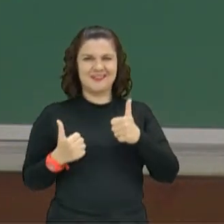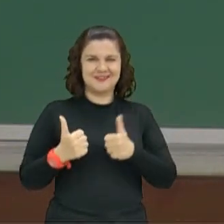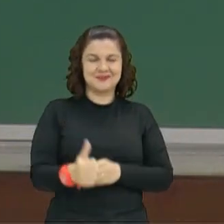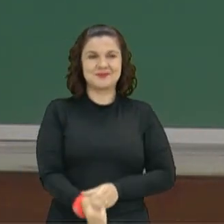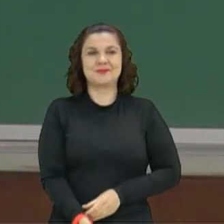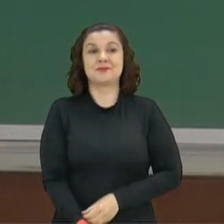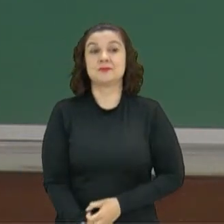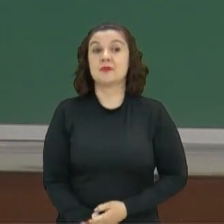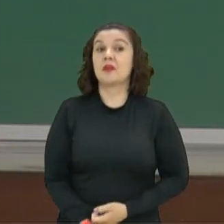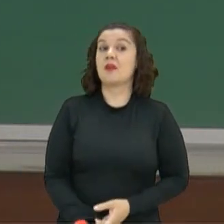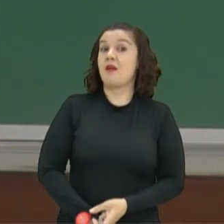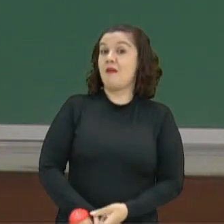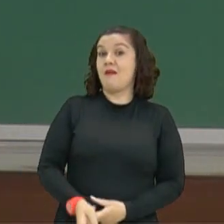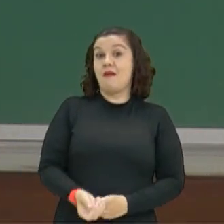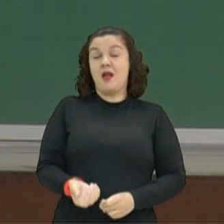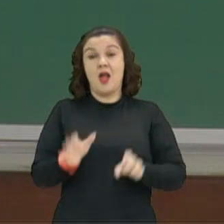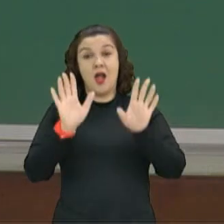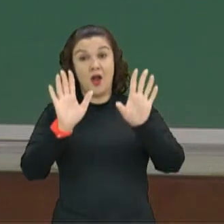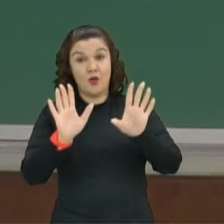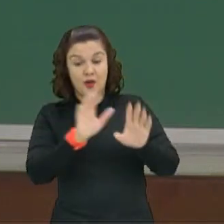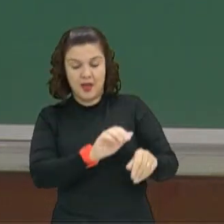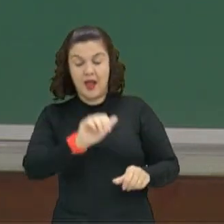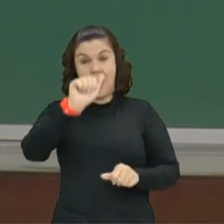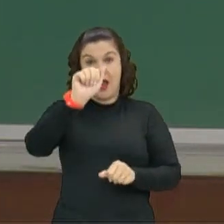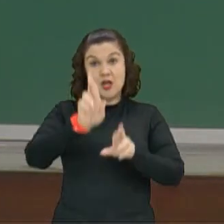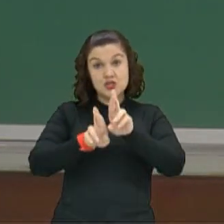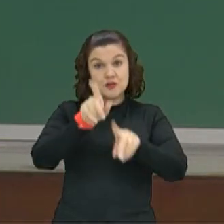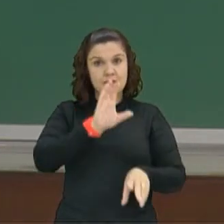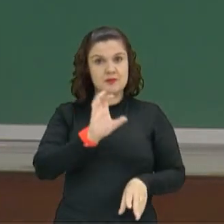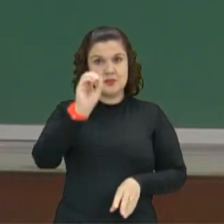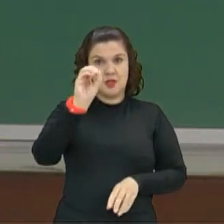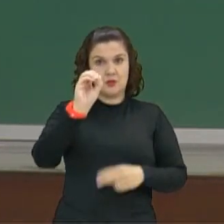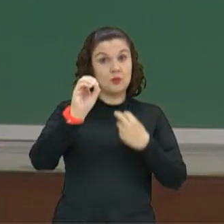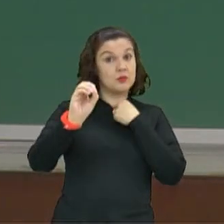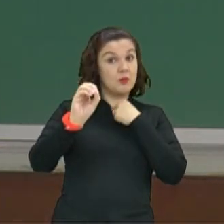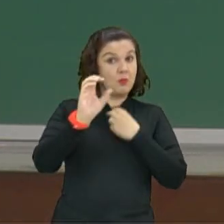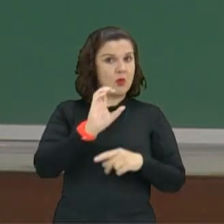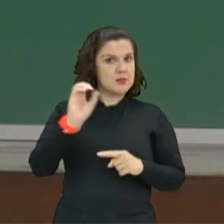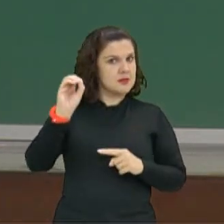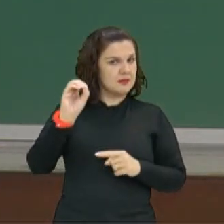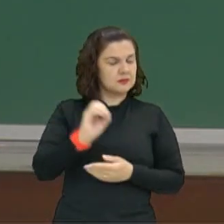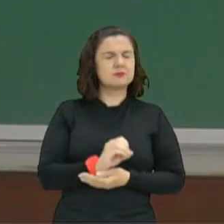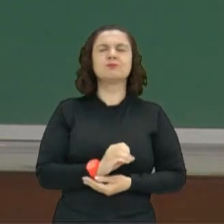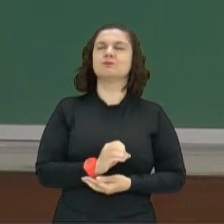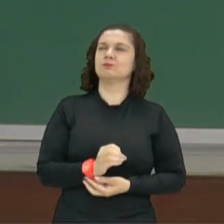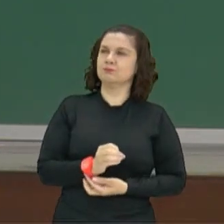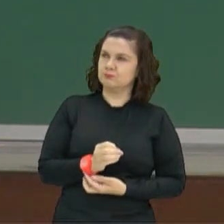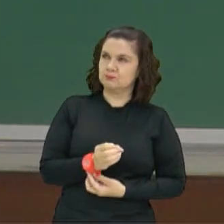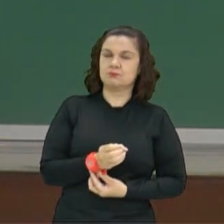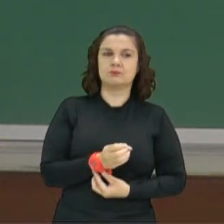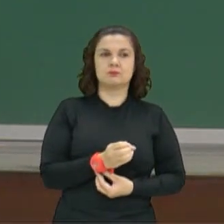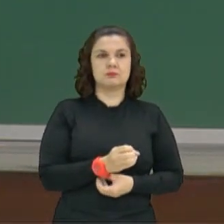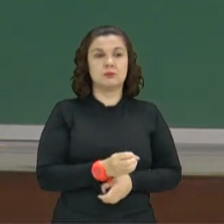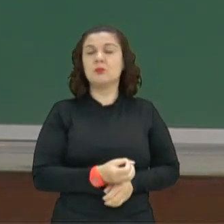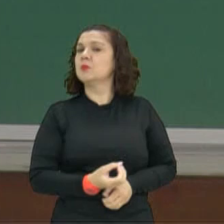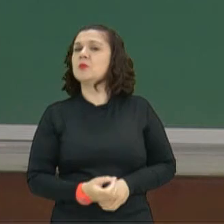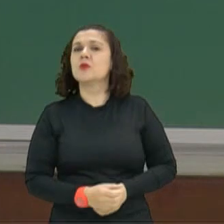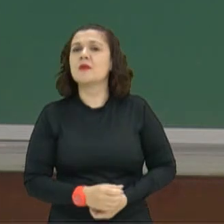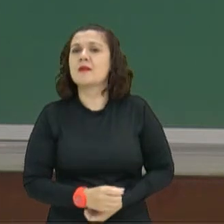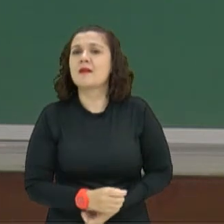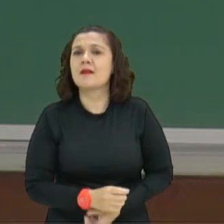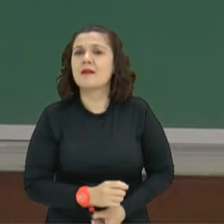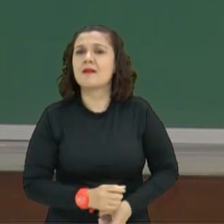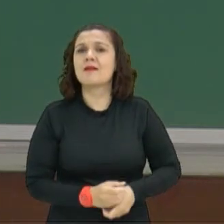Bom, agora tem uma condição. O A tem que ser diferente de 0. O A tem que ser diferente de 0? Por quê? Porque se